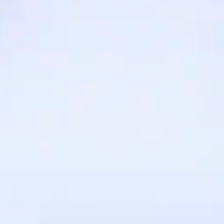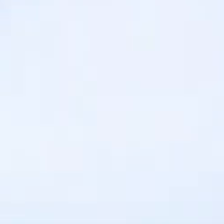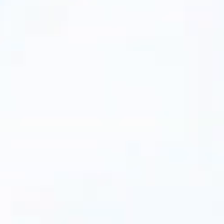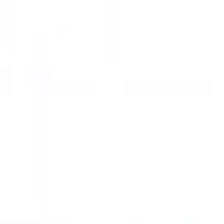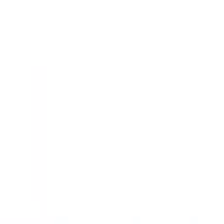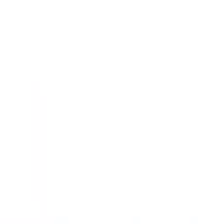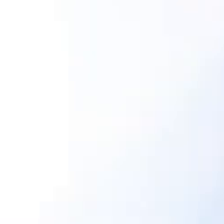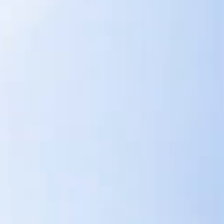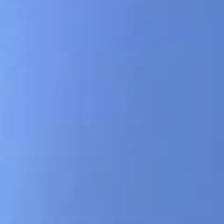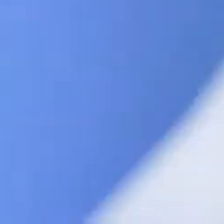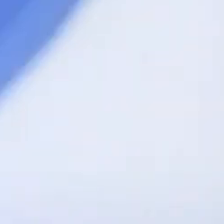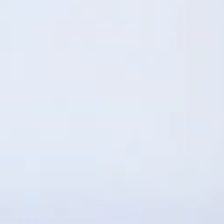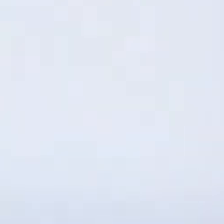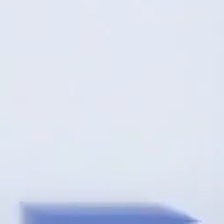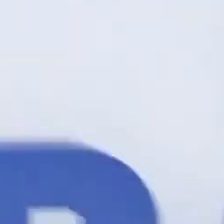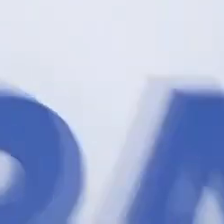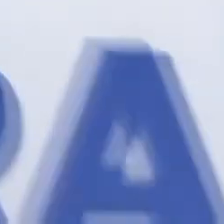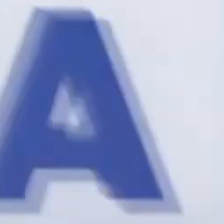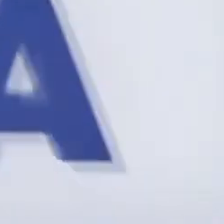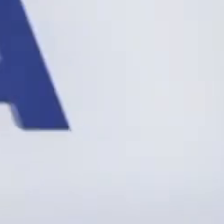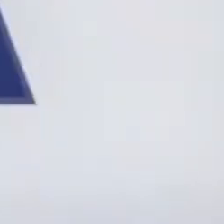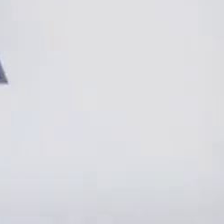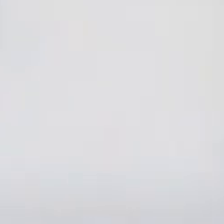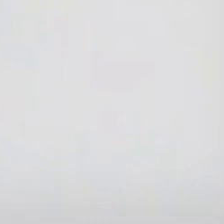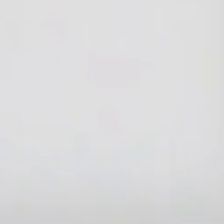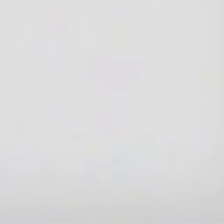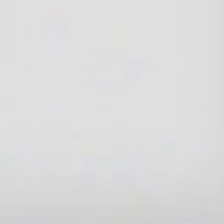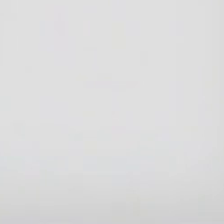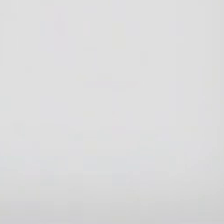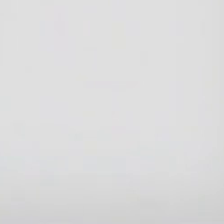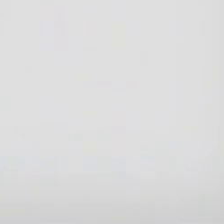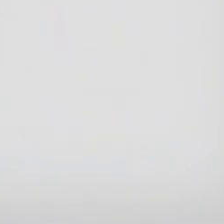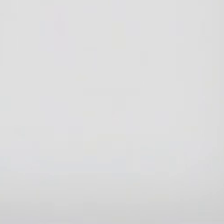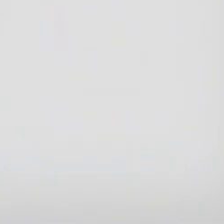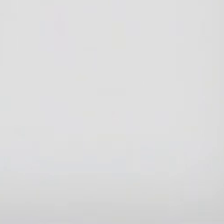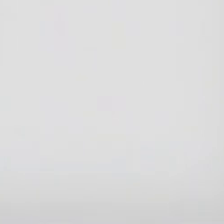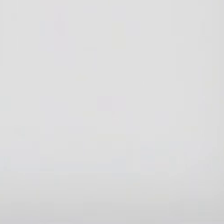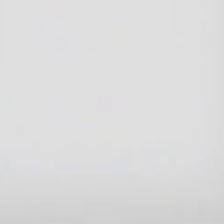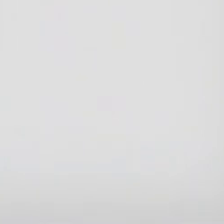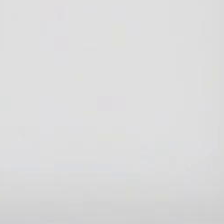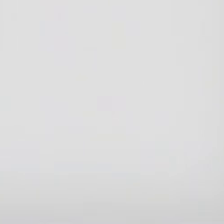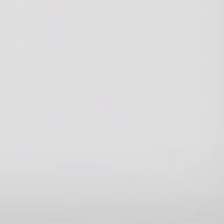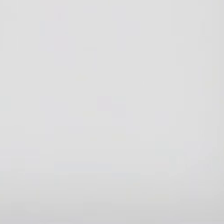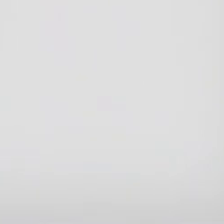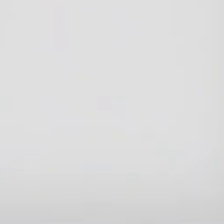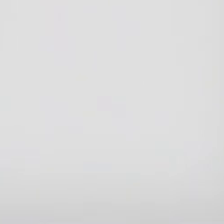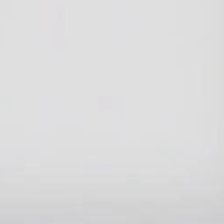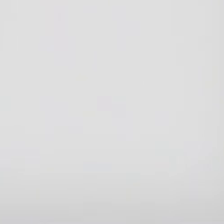TV Câmara Campinas.